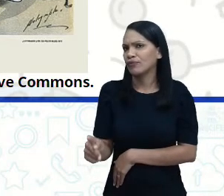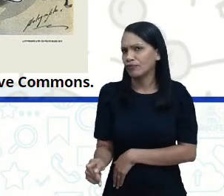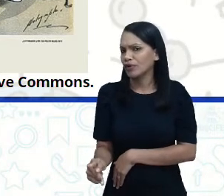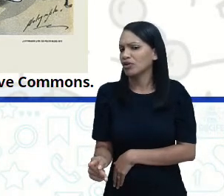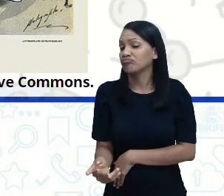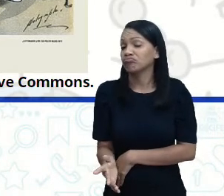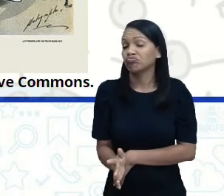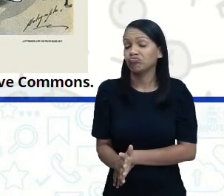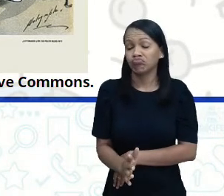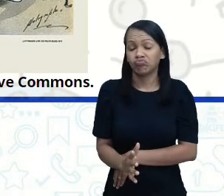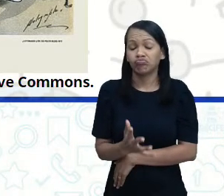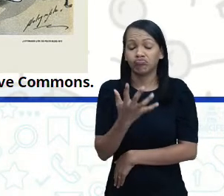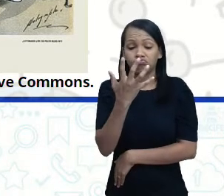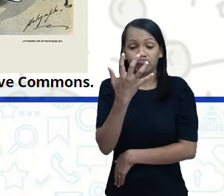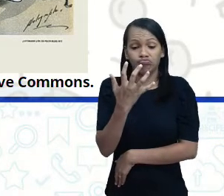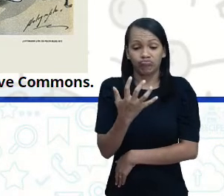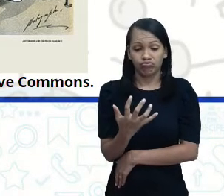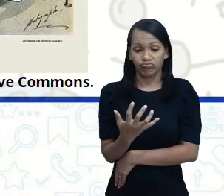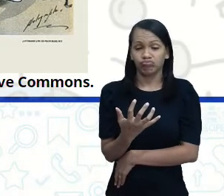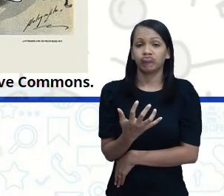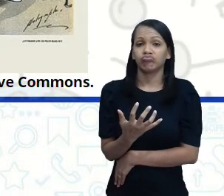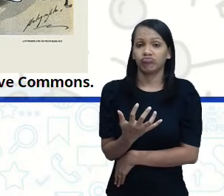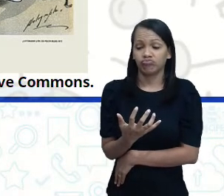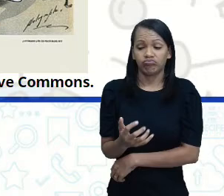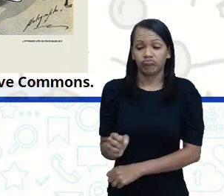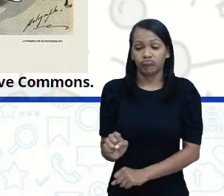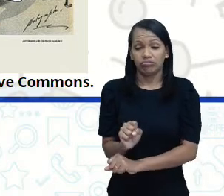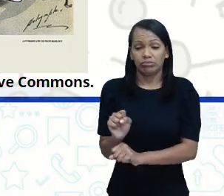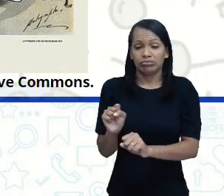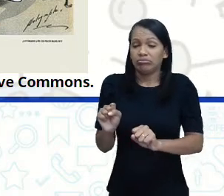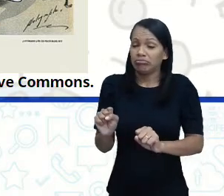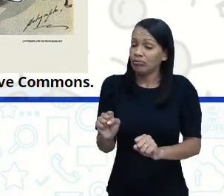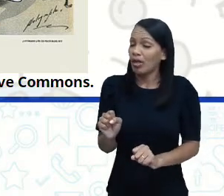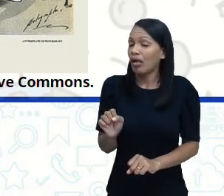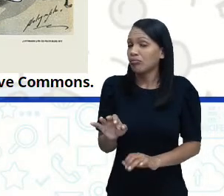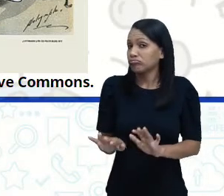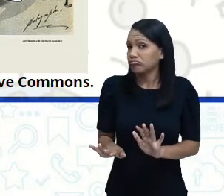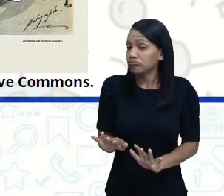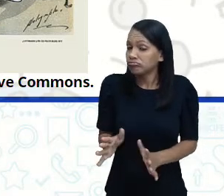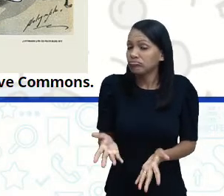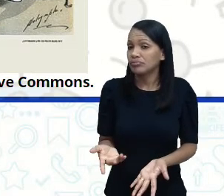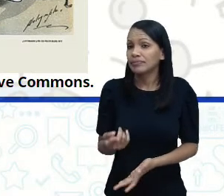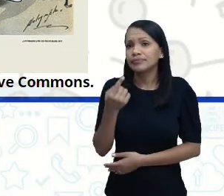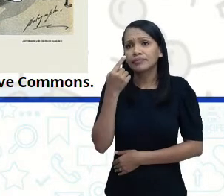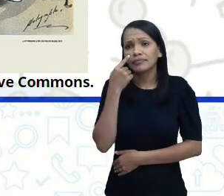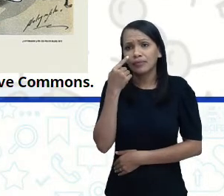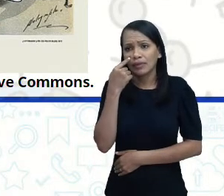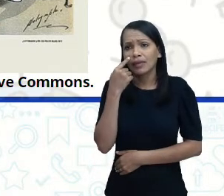poucos amigos, né? Com a cara aí mais irritada, né? Na frente a gente tem